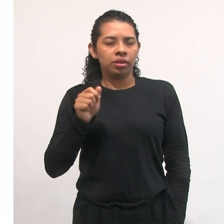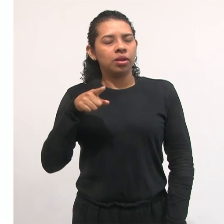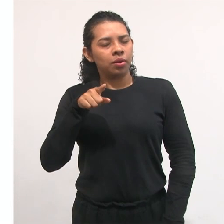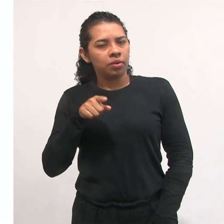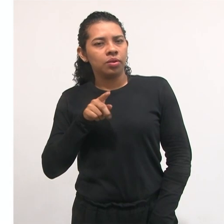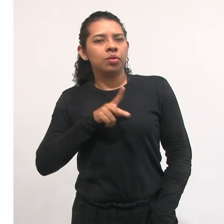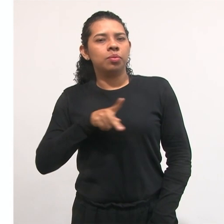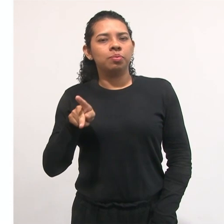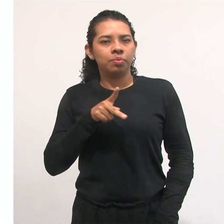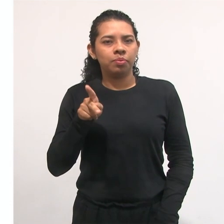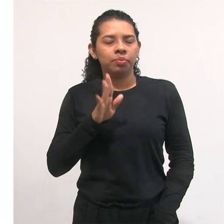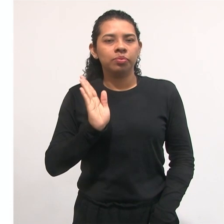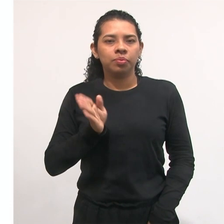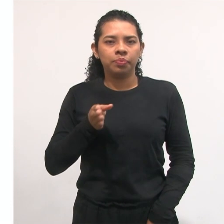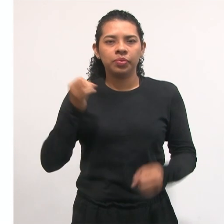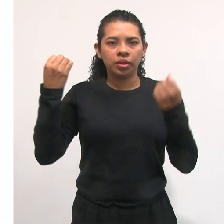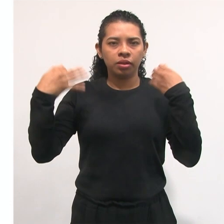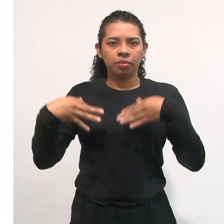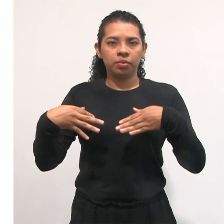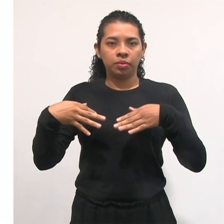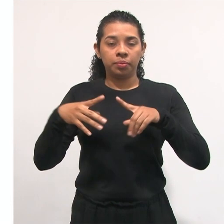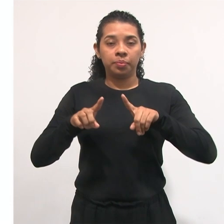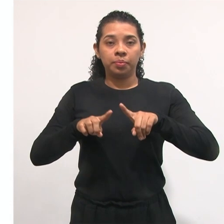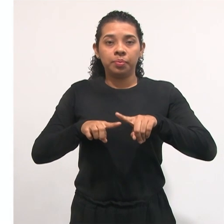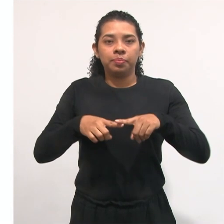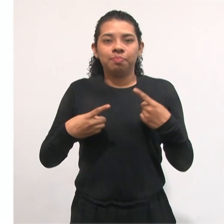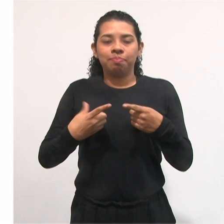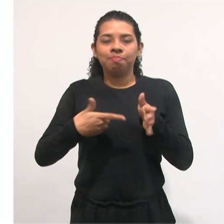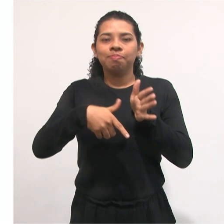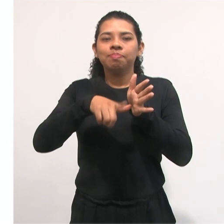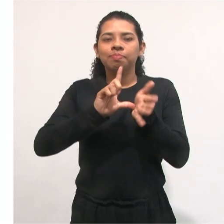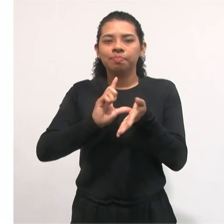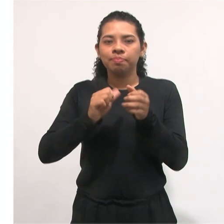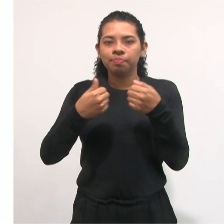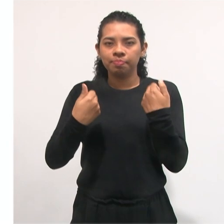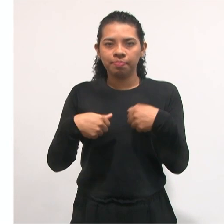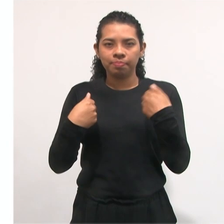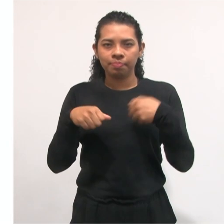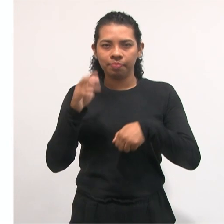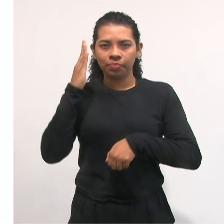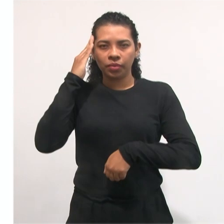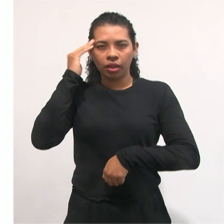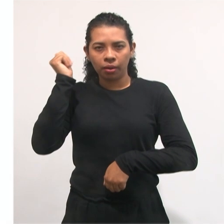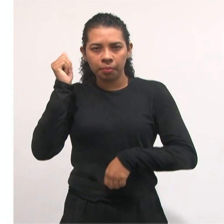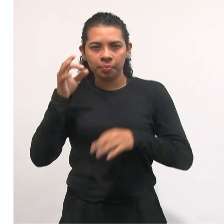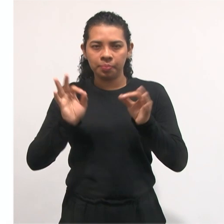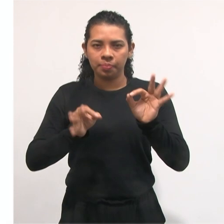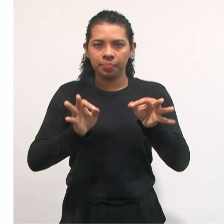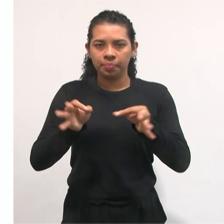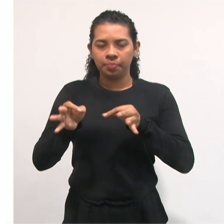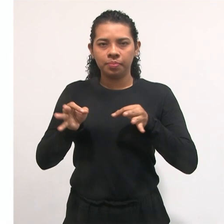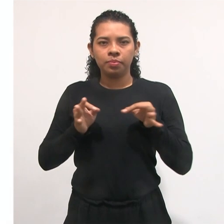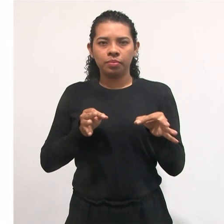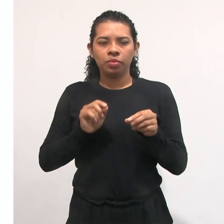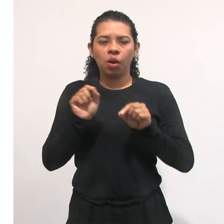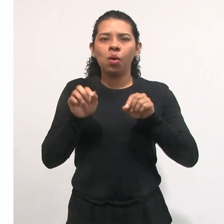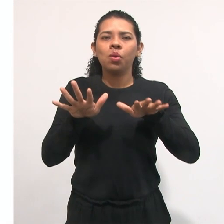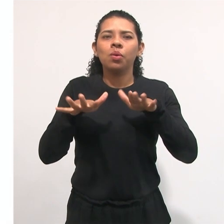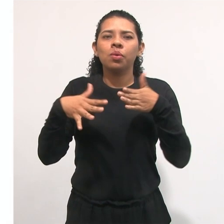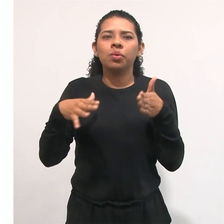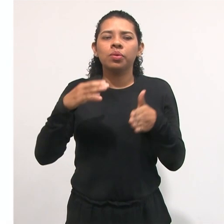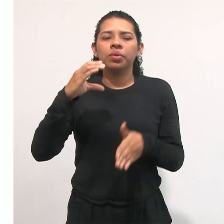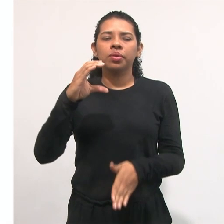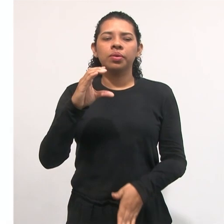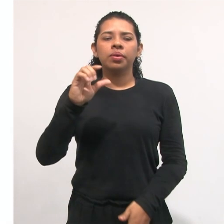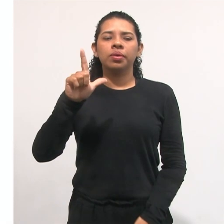bom? Antes disso, a gente precisa saber, numa tabela de distribuição, né, eu tenho que saber,